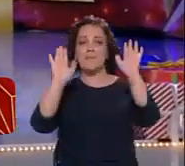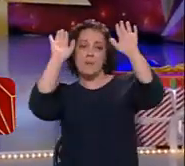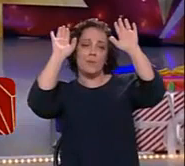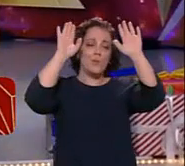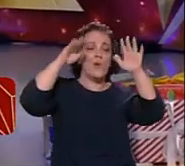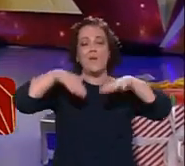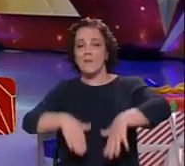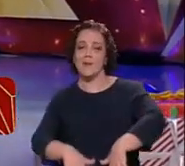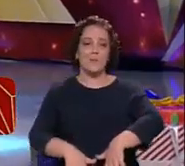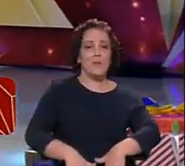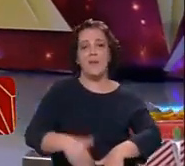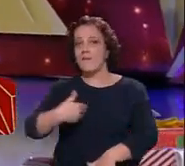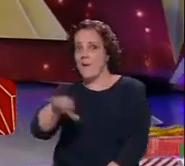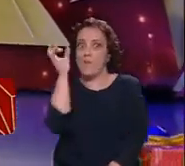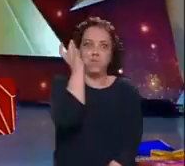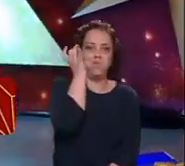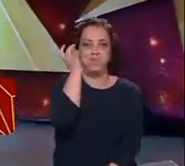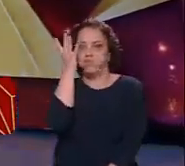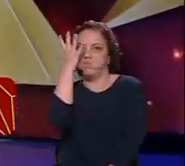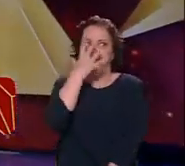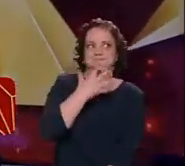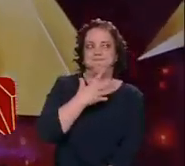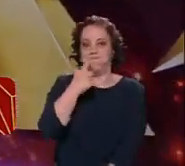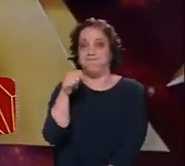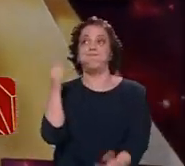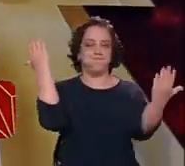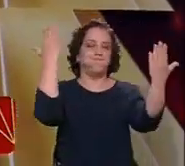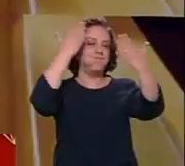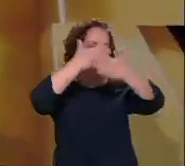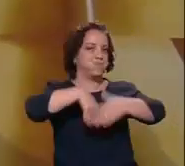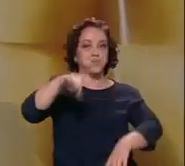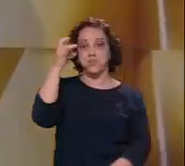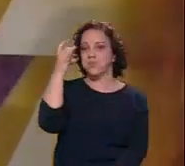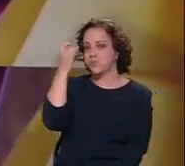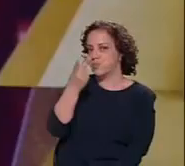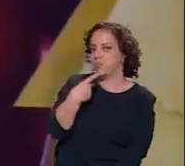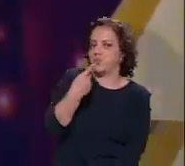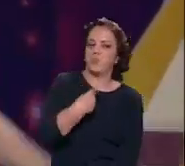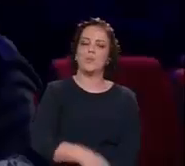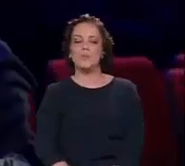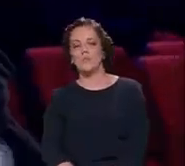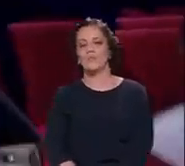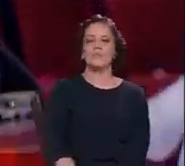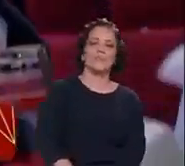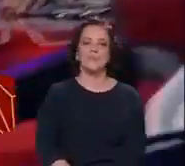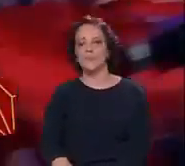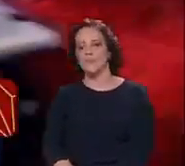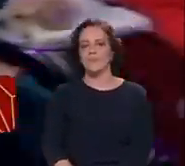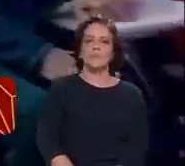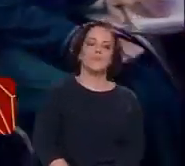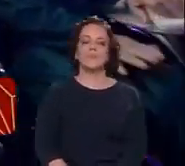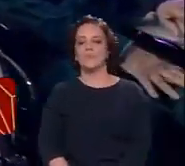em baixo vai haver cambalacho. Ai, esta noite vai haver cambalacho.